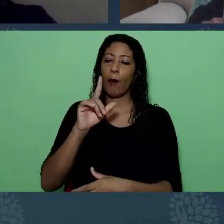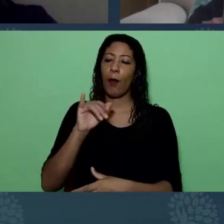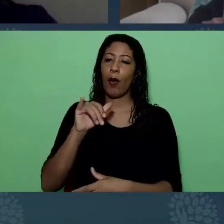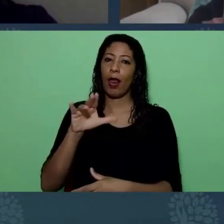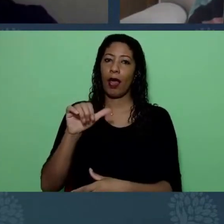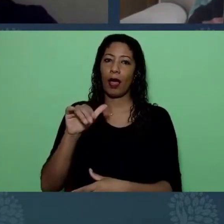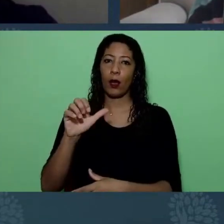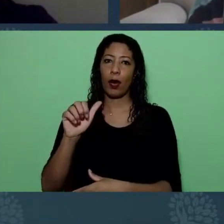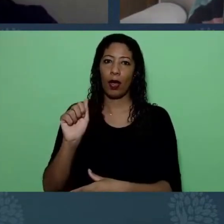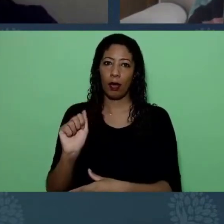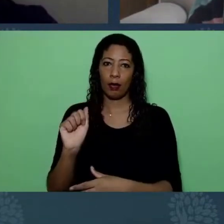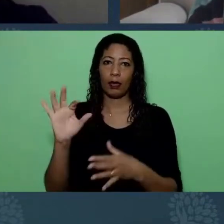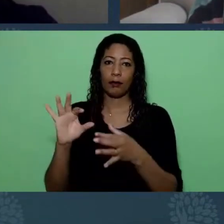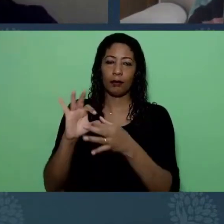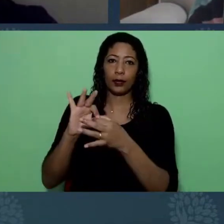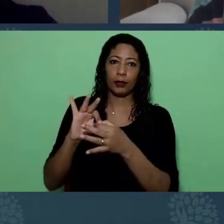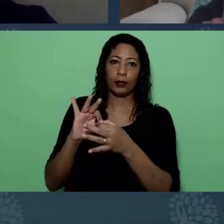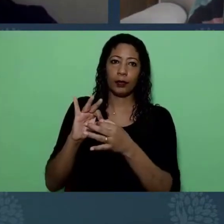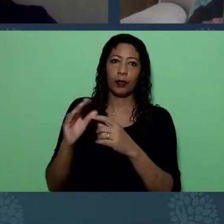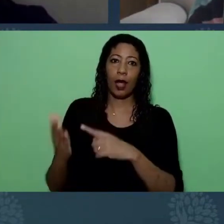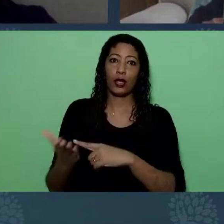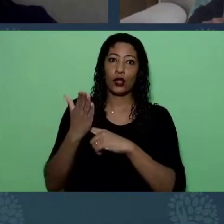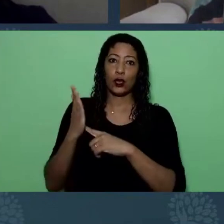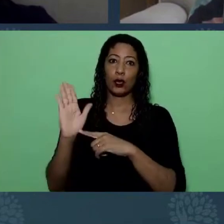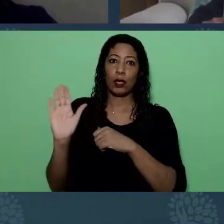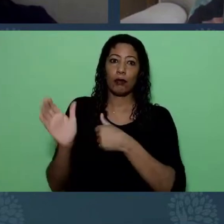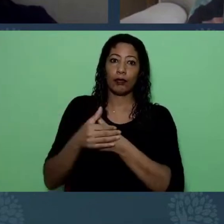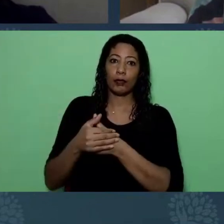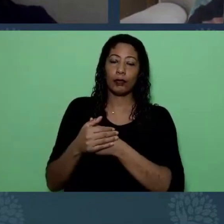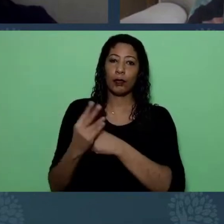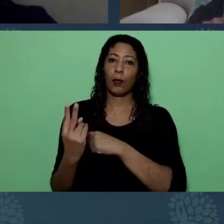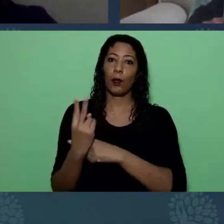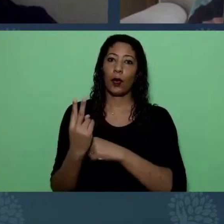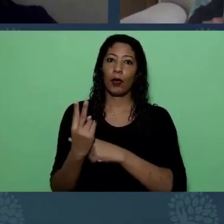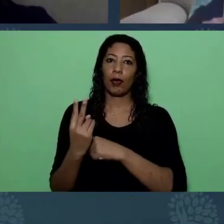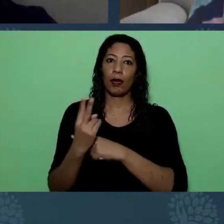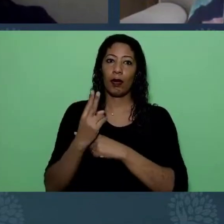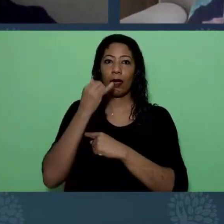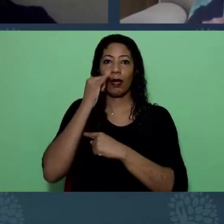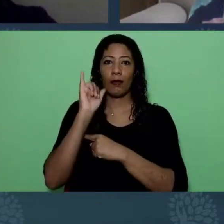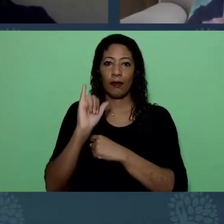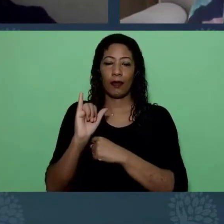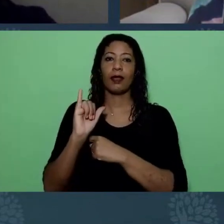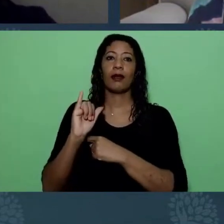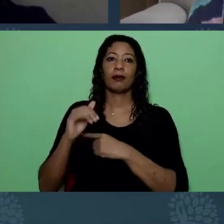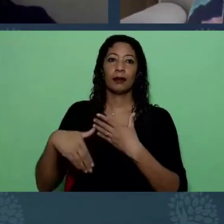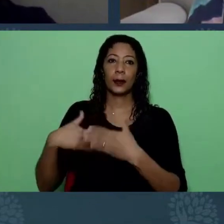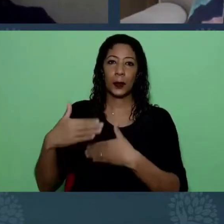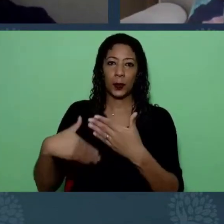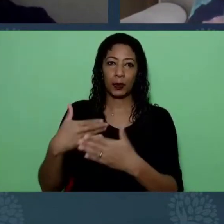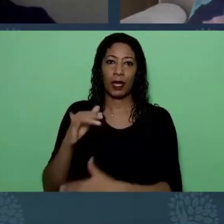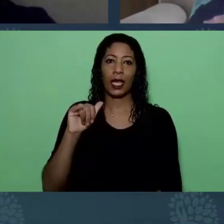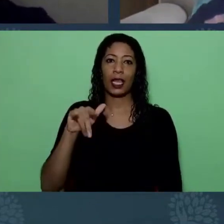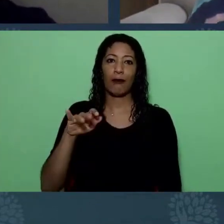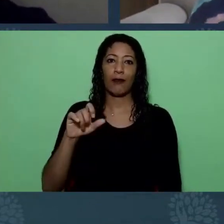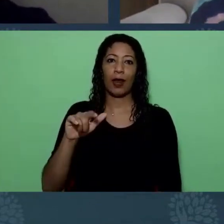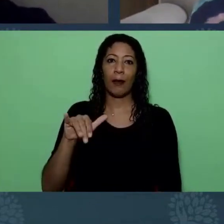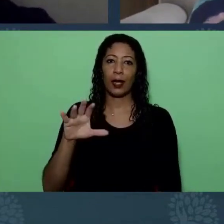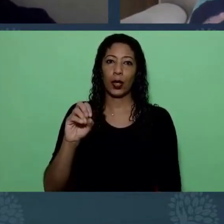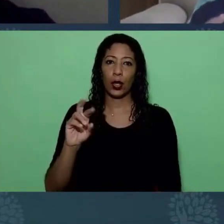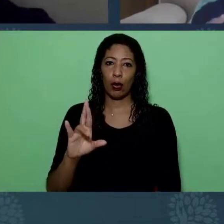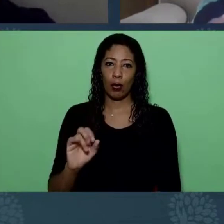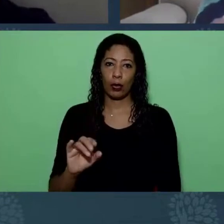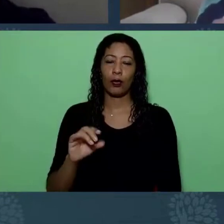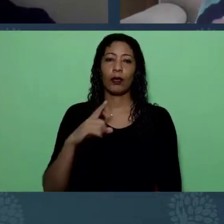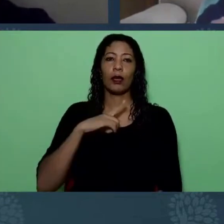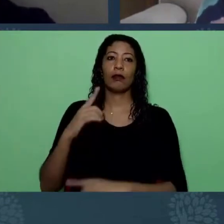da gente para bloquear esse processo aí inflamatório e controlar os sintomas do paciente. Esses